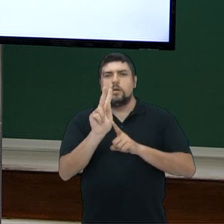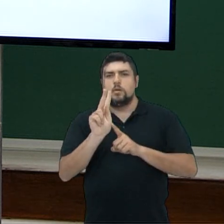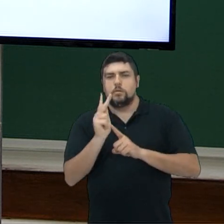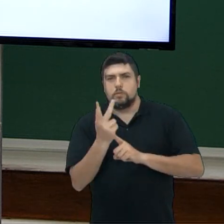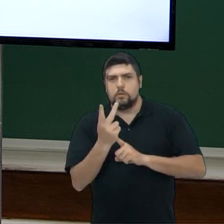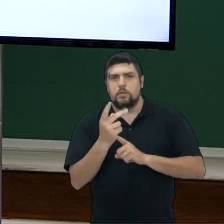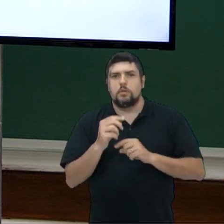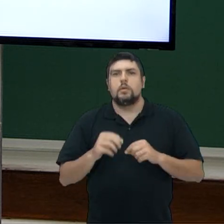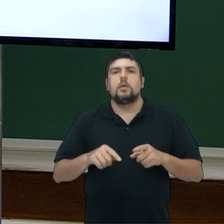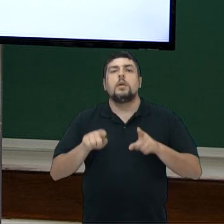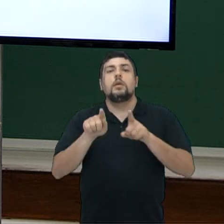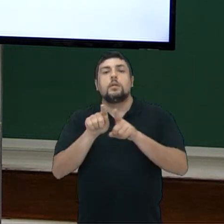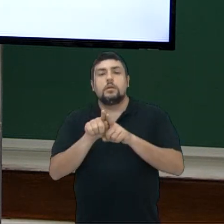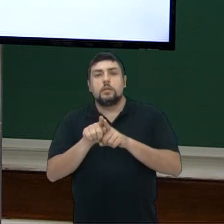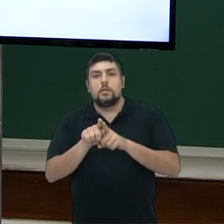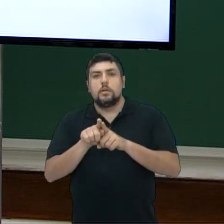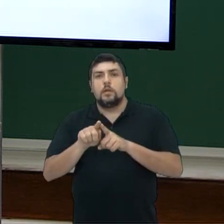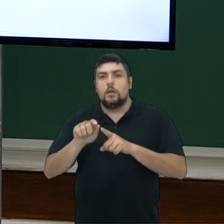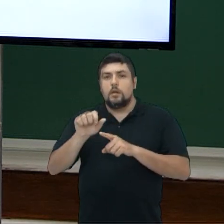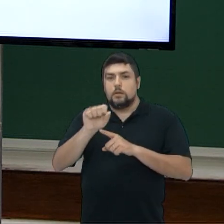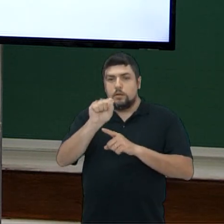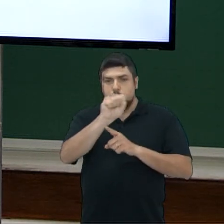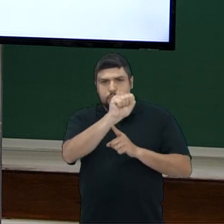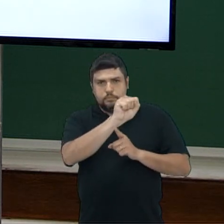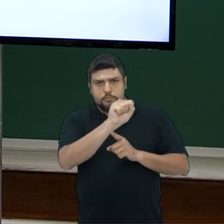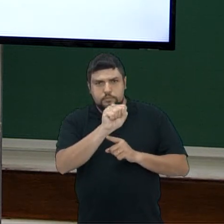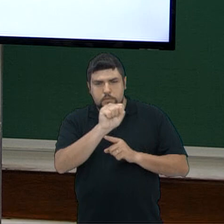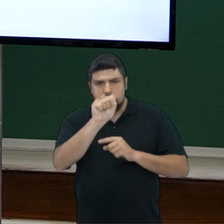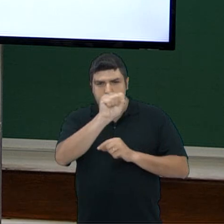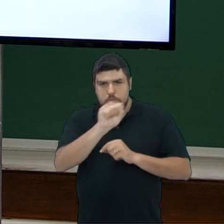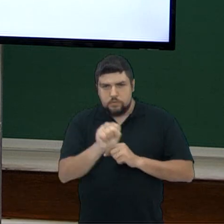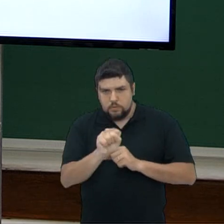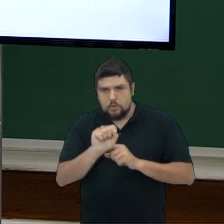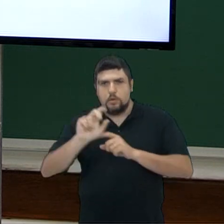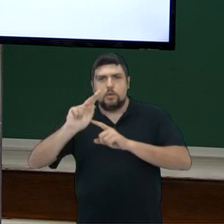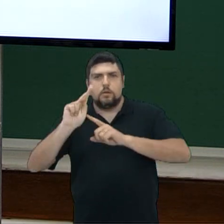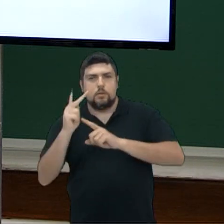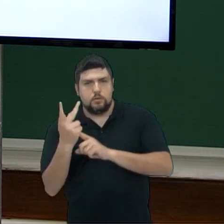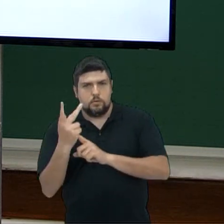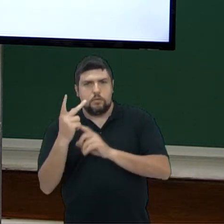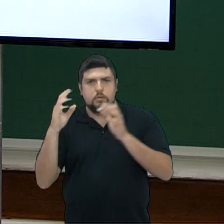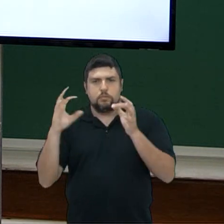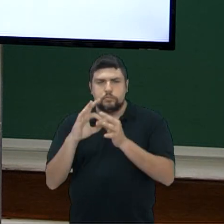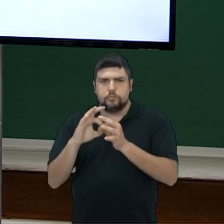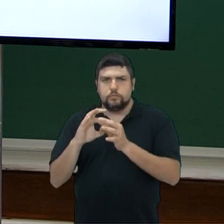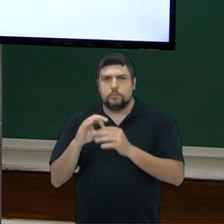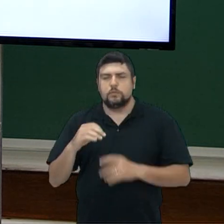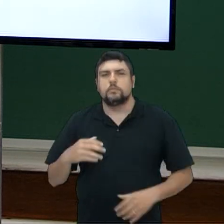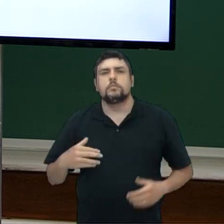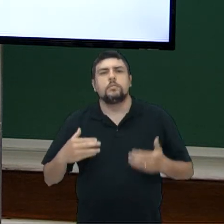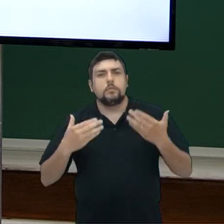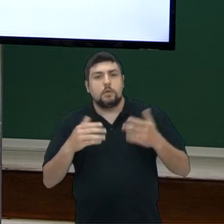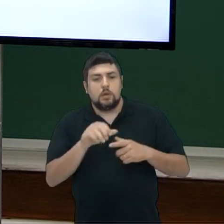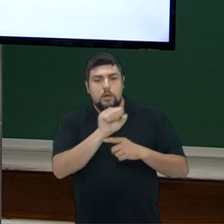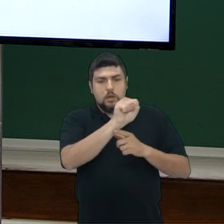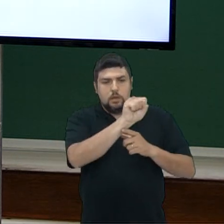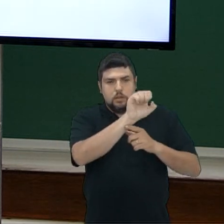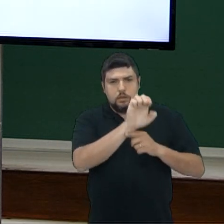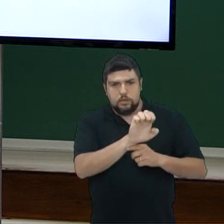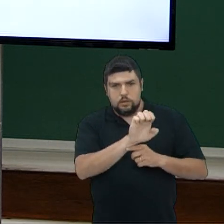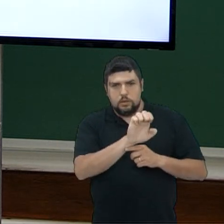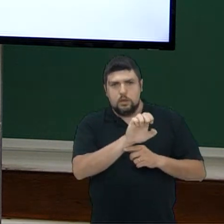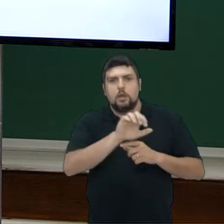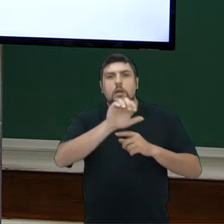e entre o enxofre e o hidrogênio também. Selênio e enxofre pertencem à